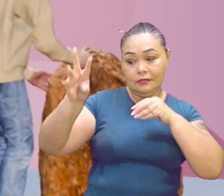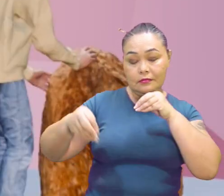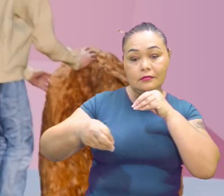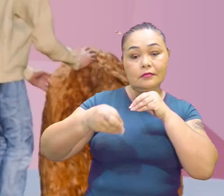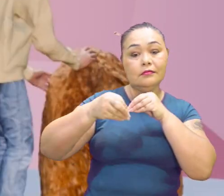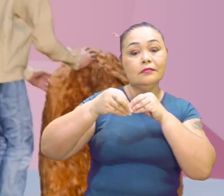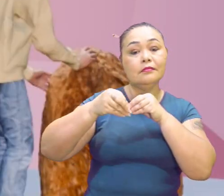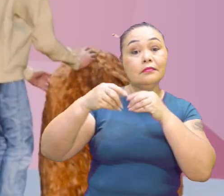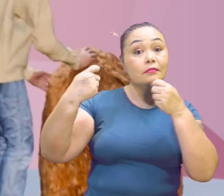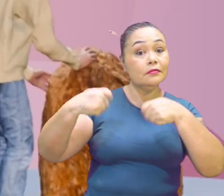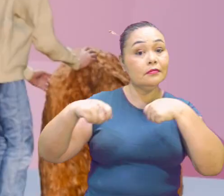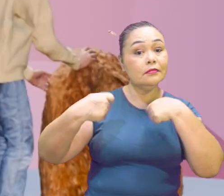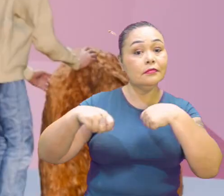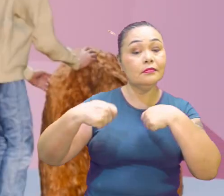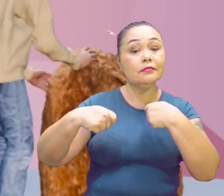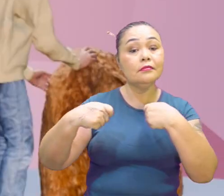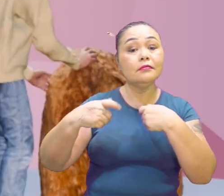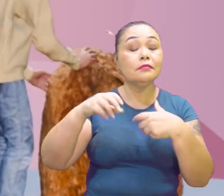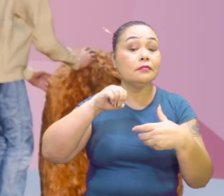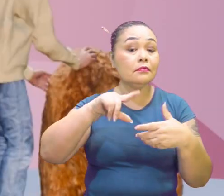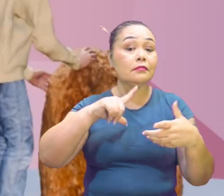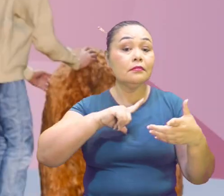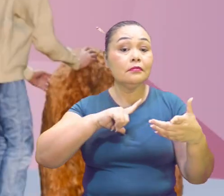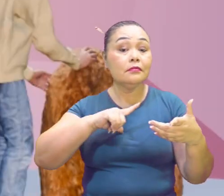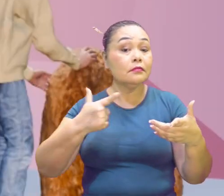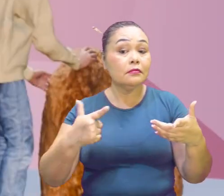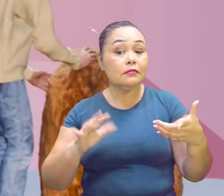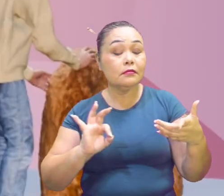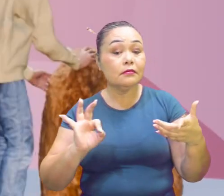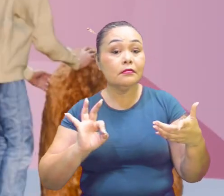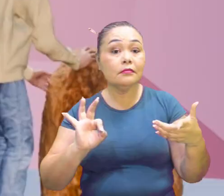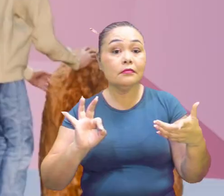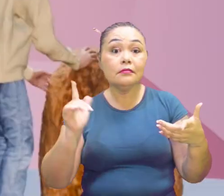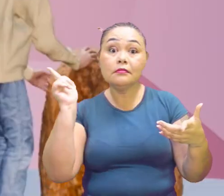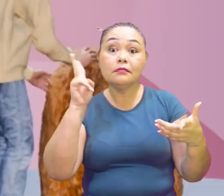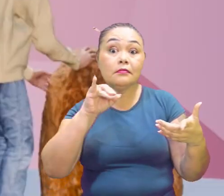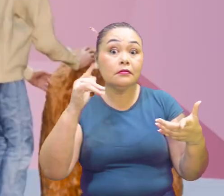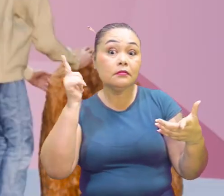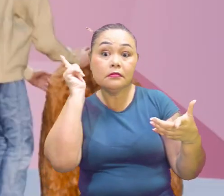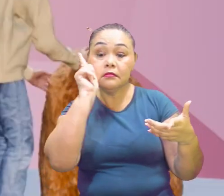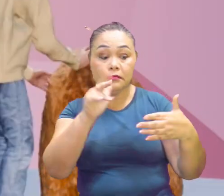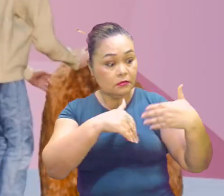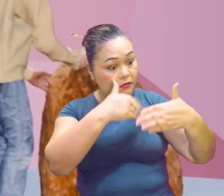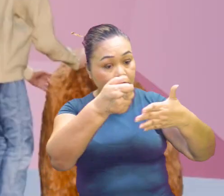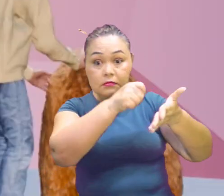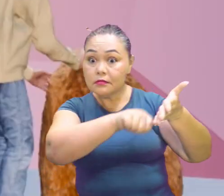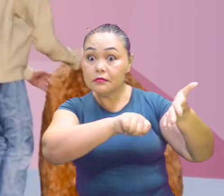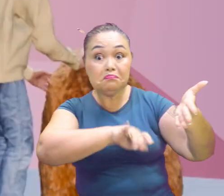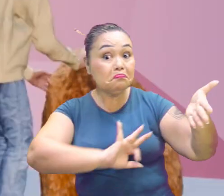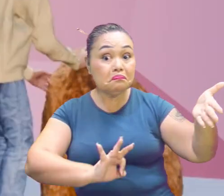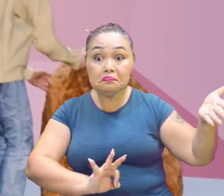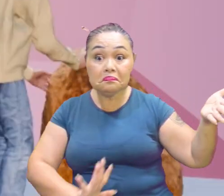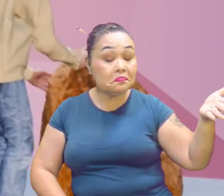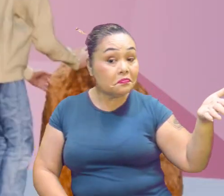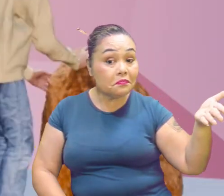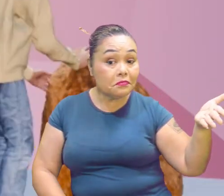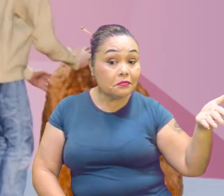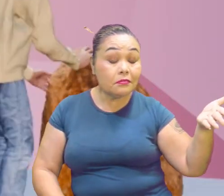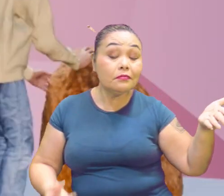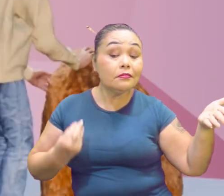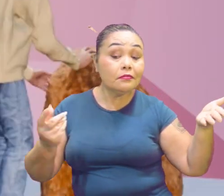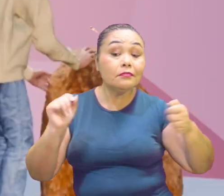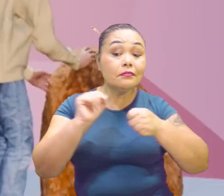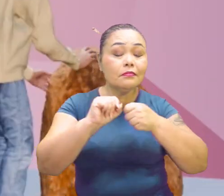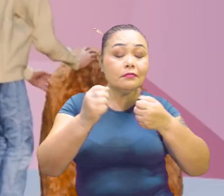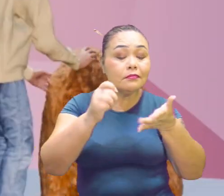artifícios que você precisa, porque se você não os tiver, você não vai conseguir avançar. Como eu vou fazer